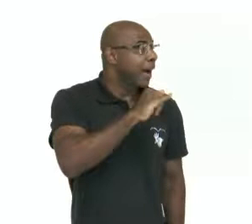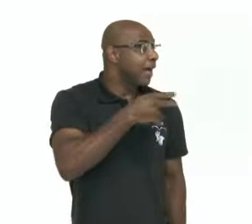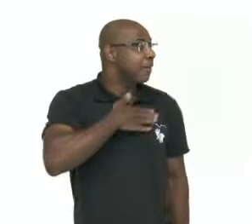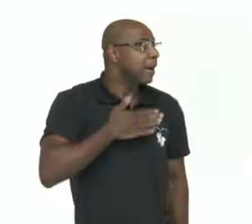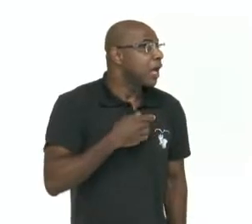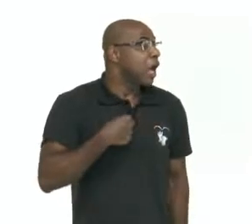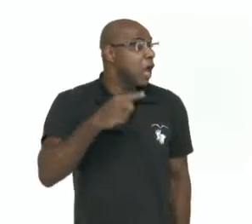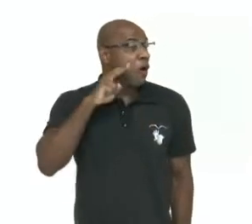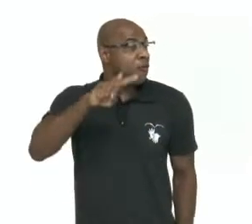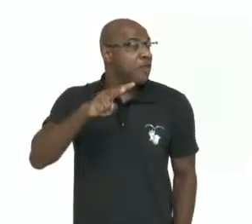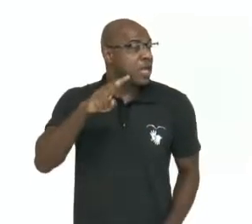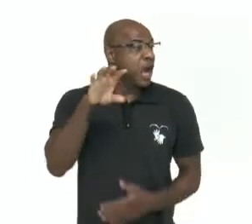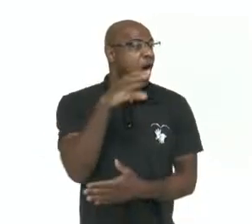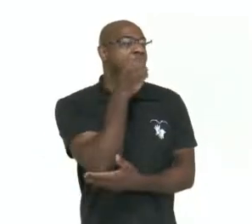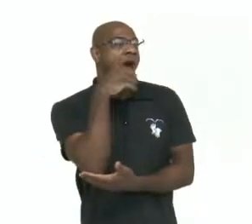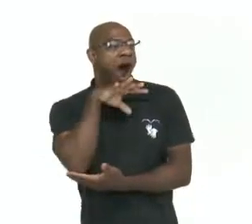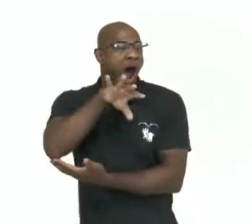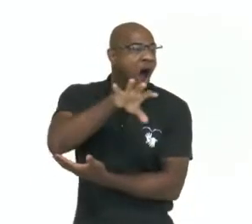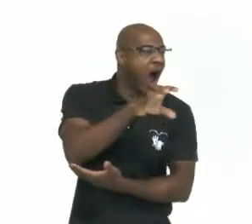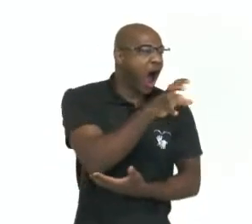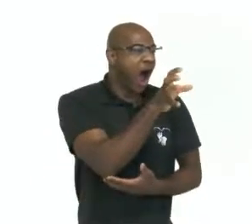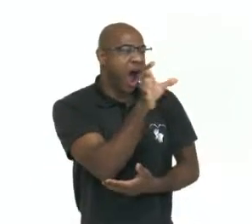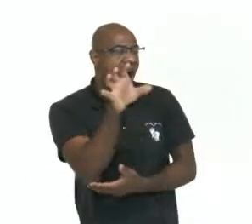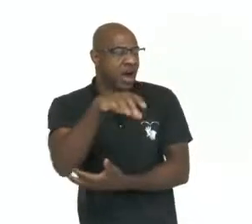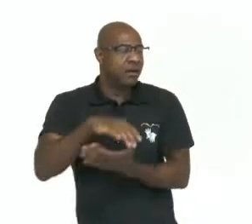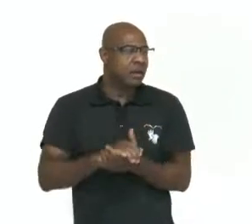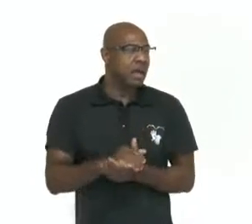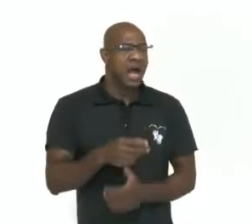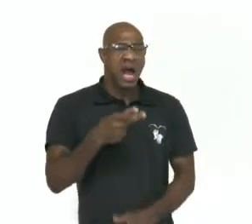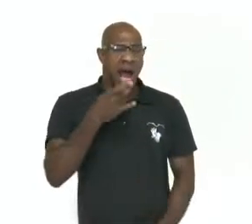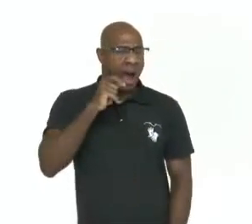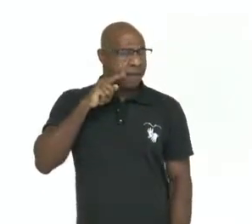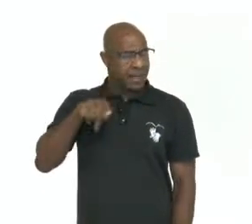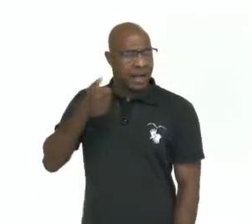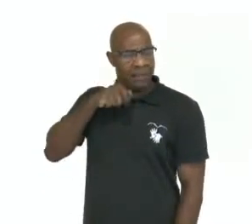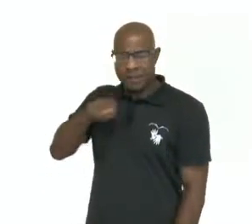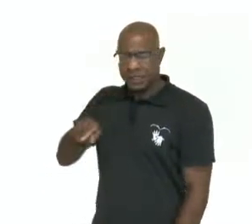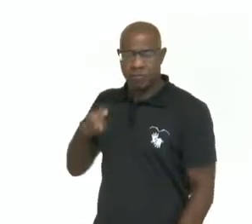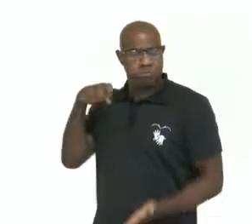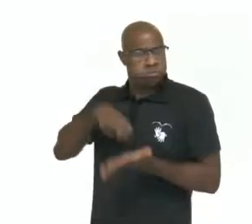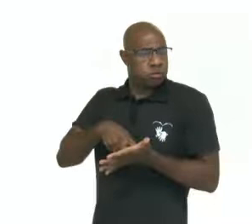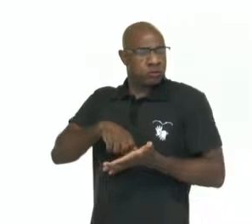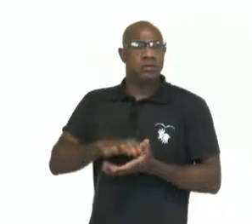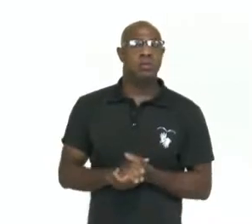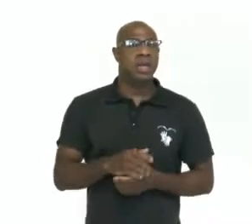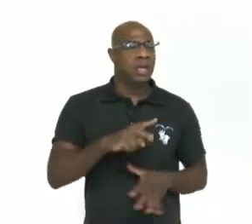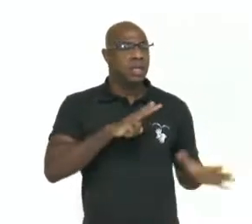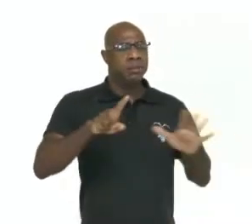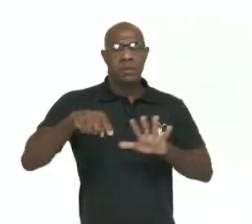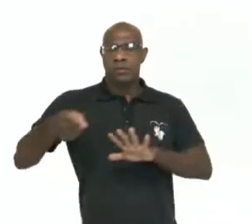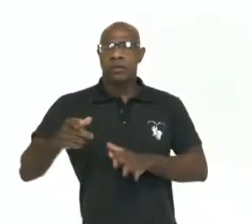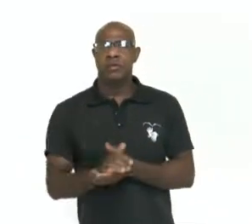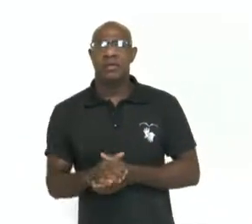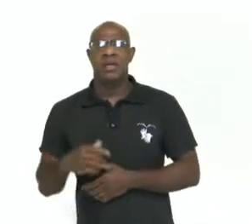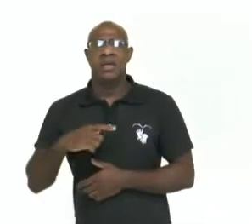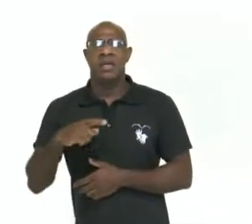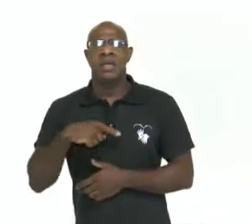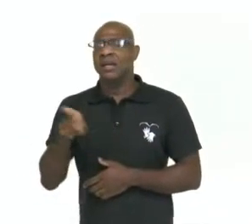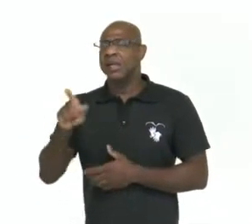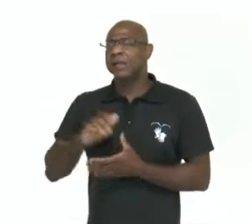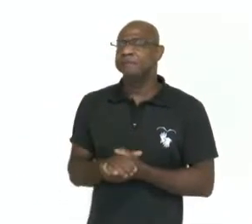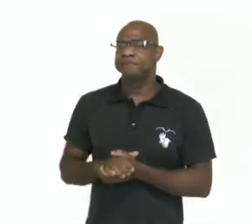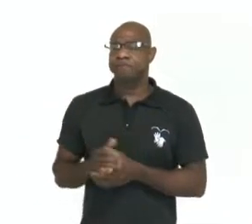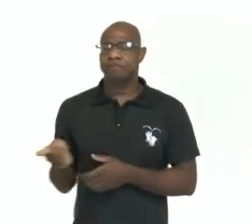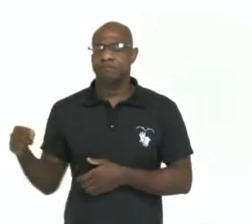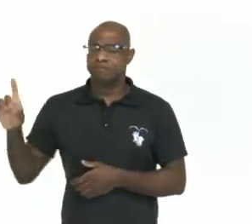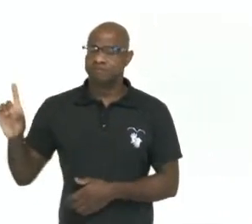cuspindo fogo e lendo fotonovelas. A mãe botou-o de castigo, mas na semana seguinte, ele veio contando que caíra no pátio da escola